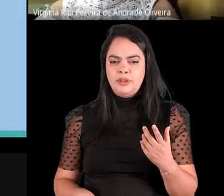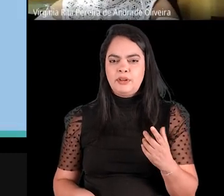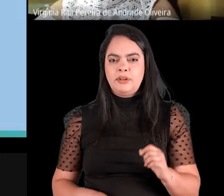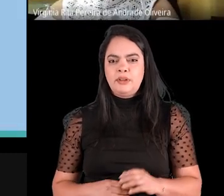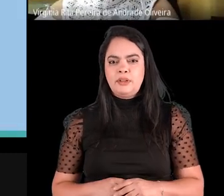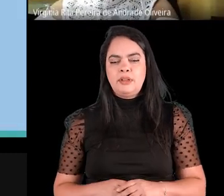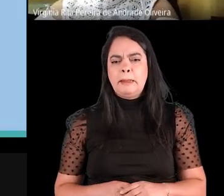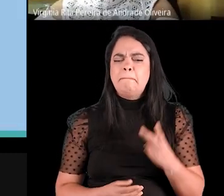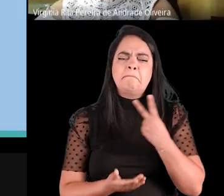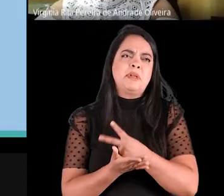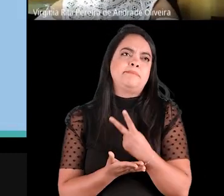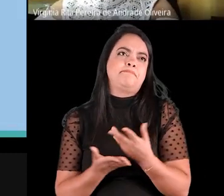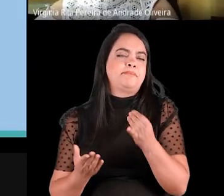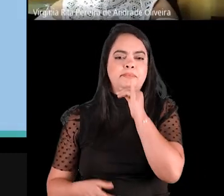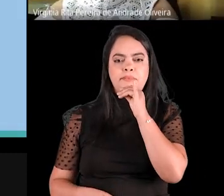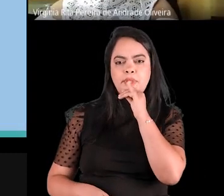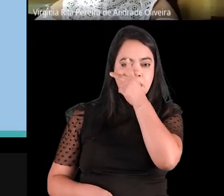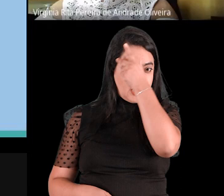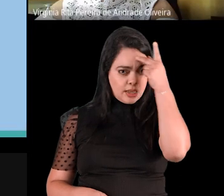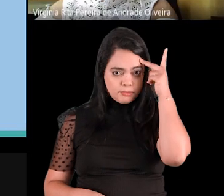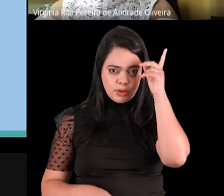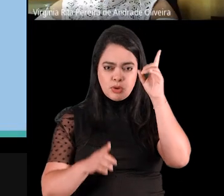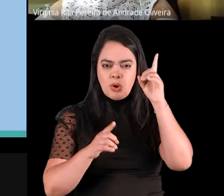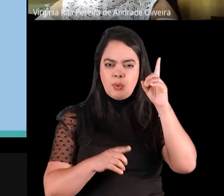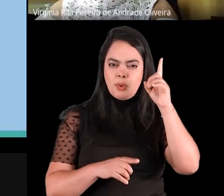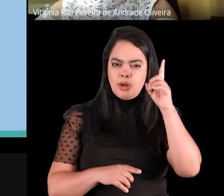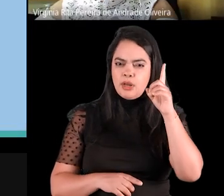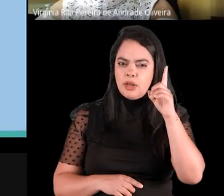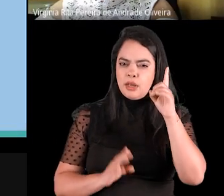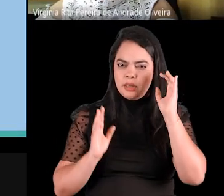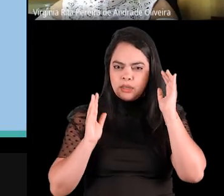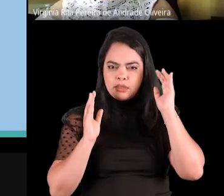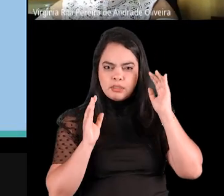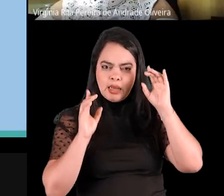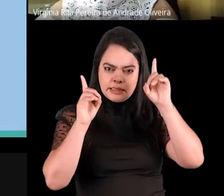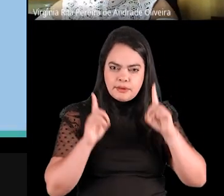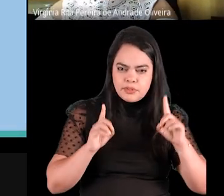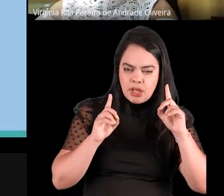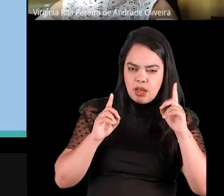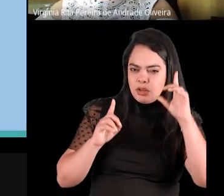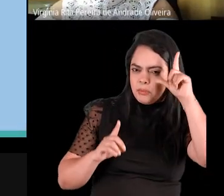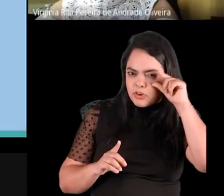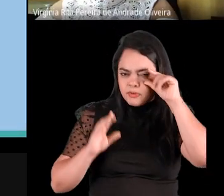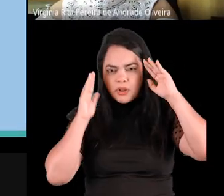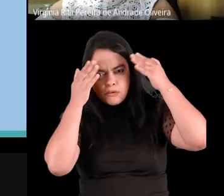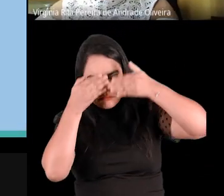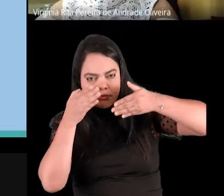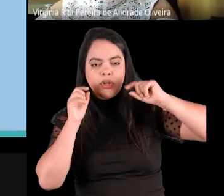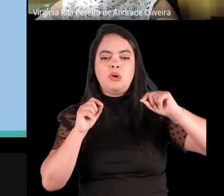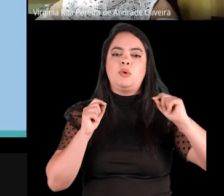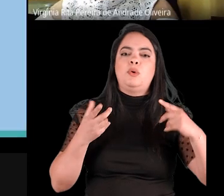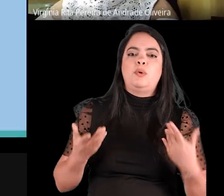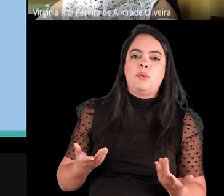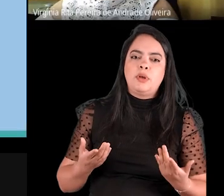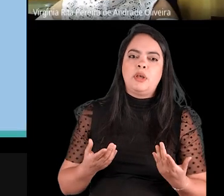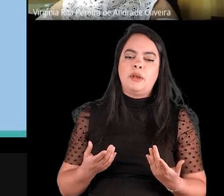Mesmo que as pessoas, vamos dizer assim, o público-alvo com deficiência visual tenha acesso a esse material, mesmo assim a gente ainda